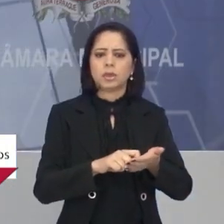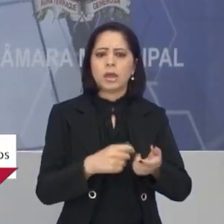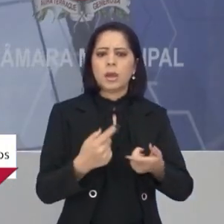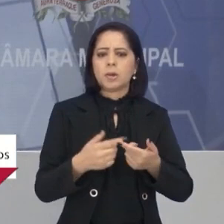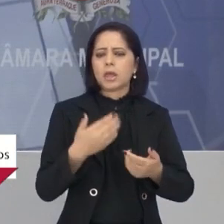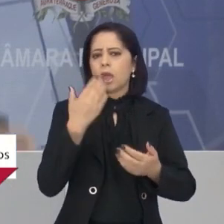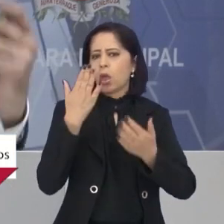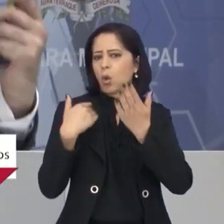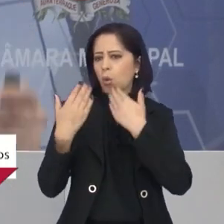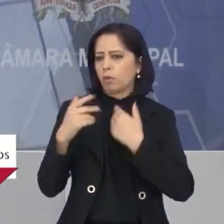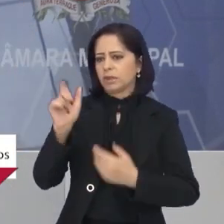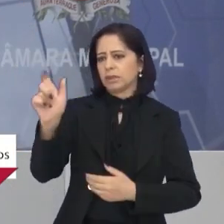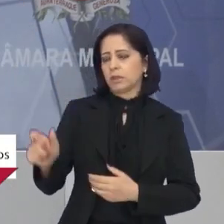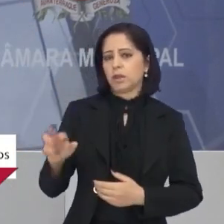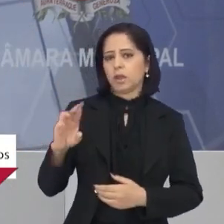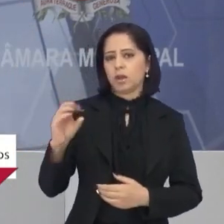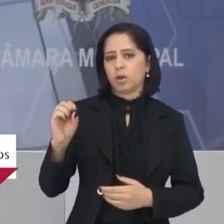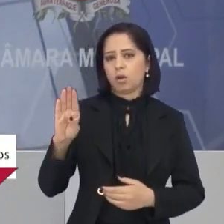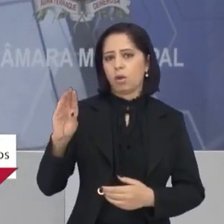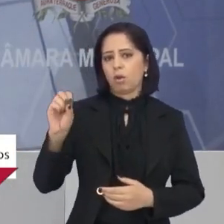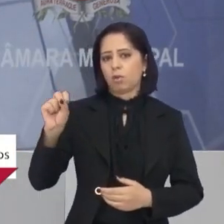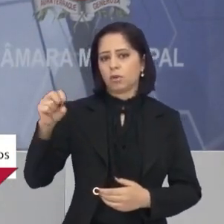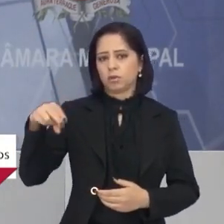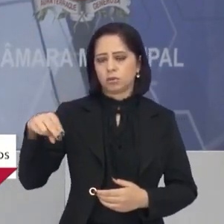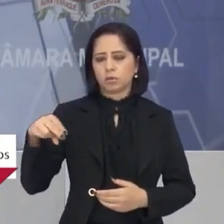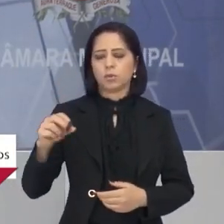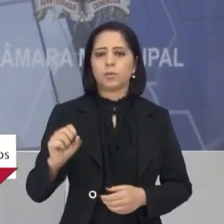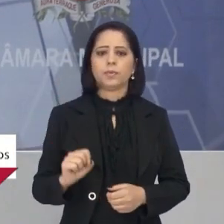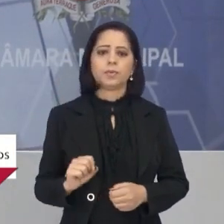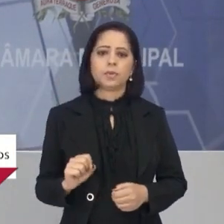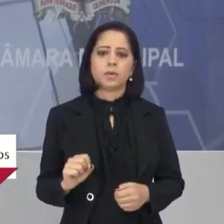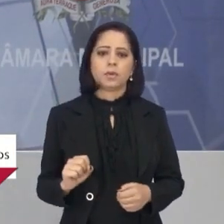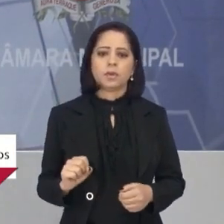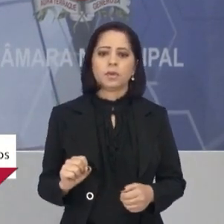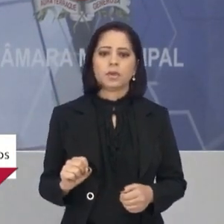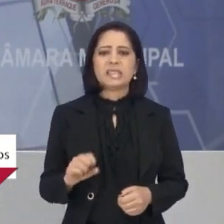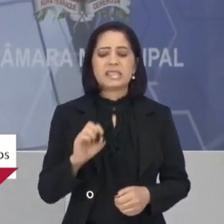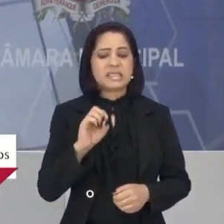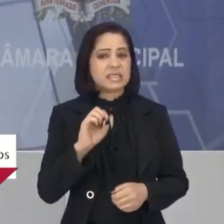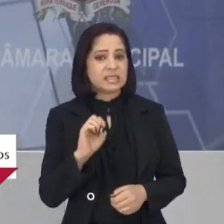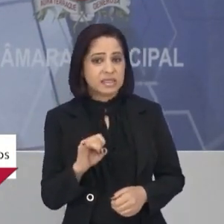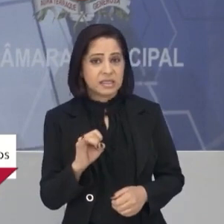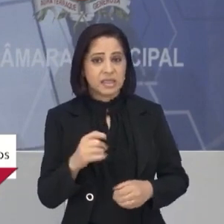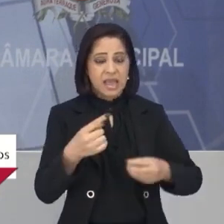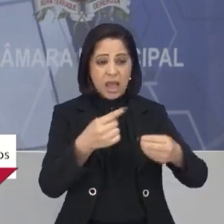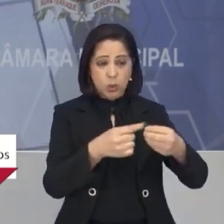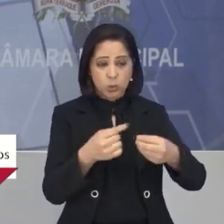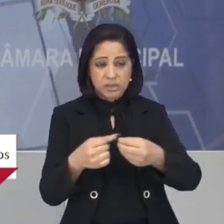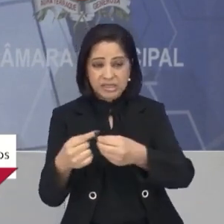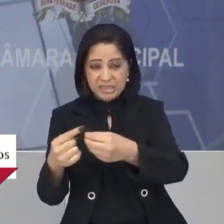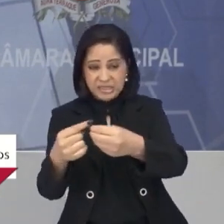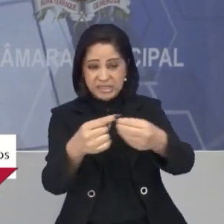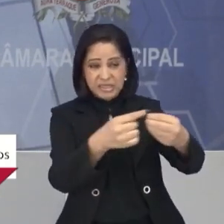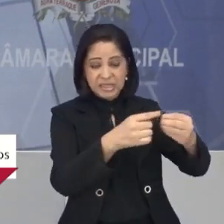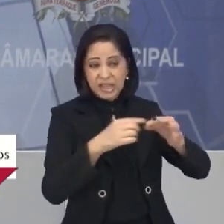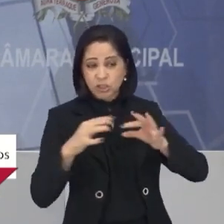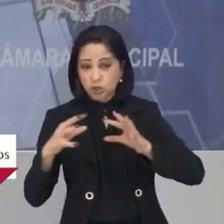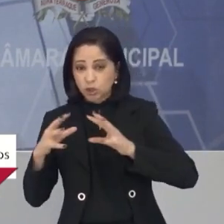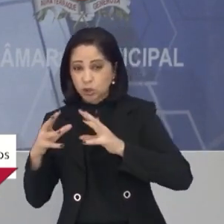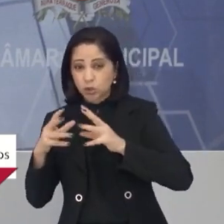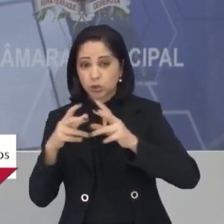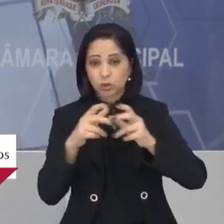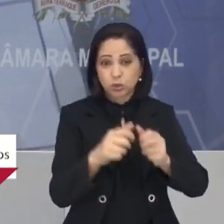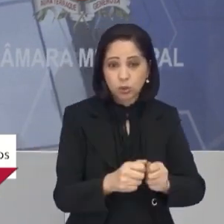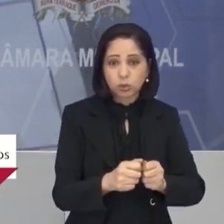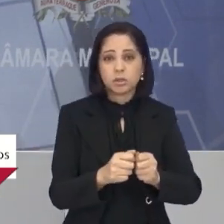com o meu colega Robson né que é diretor lá de Presidente Prudente eh se todos os municípios né todos os entes adotarem por exemplo os